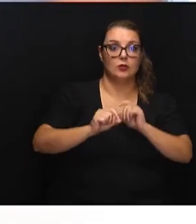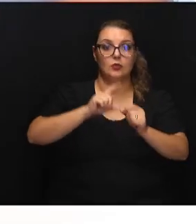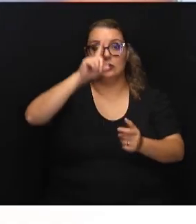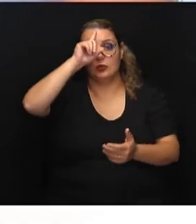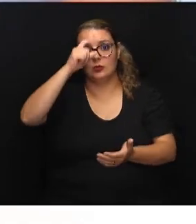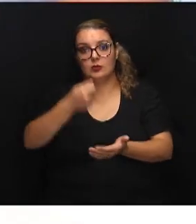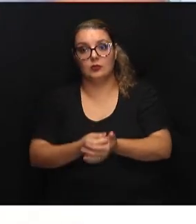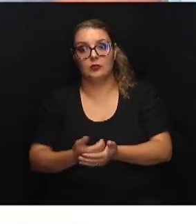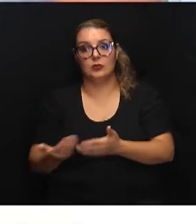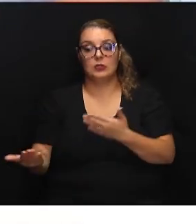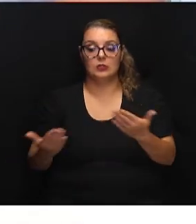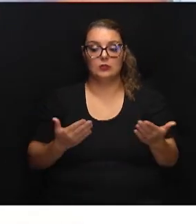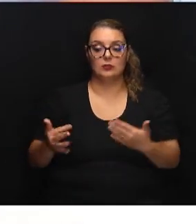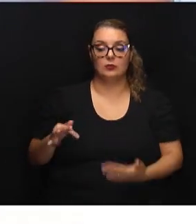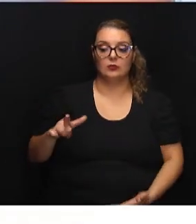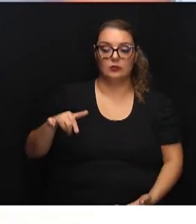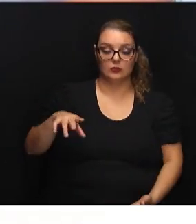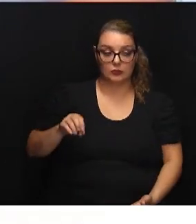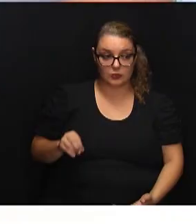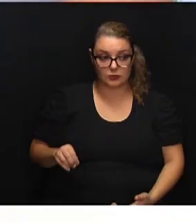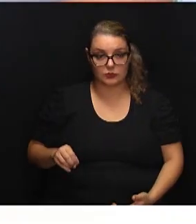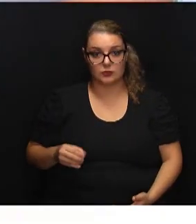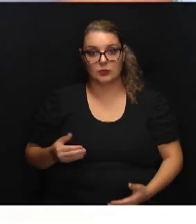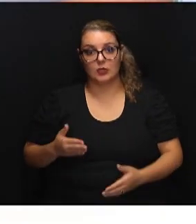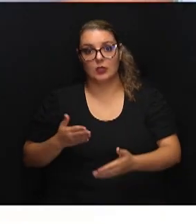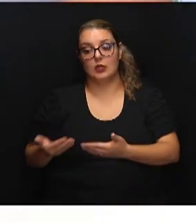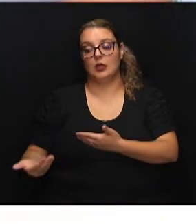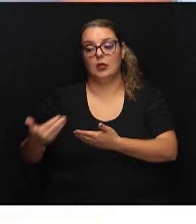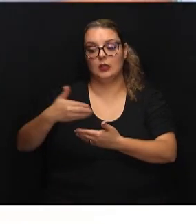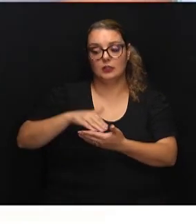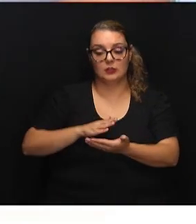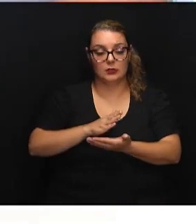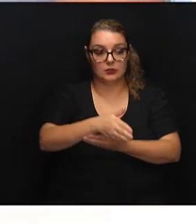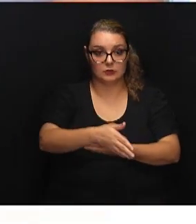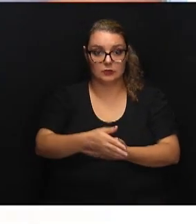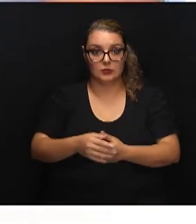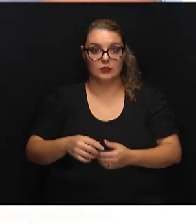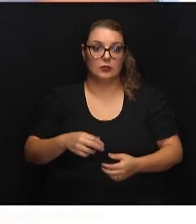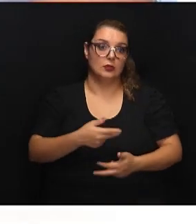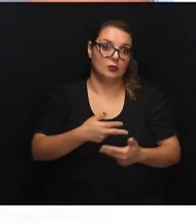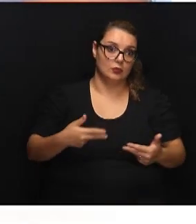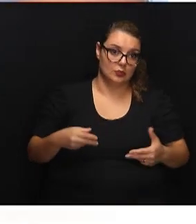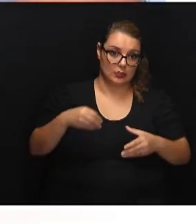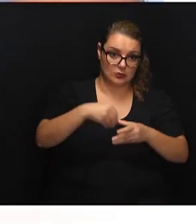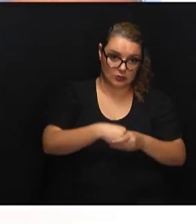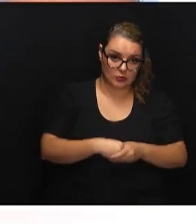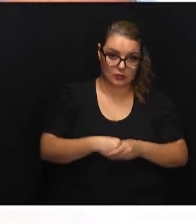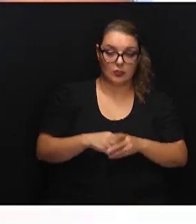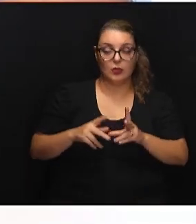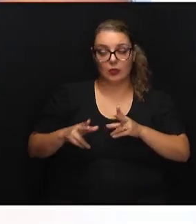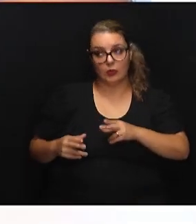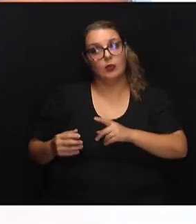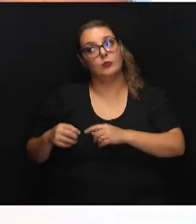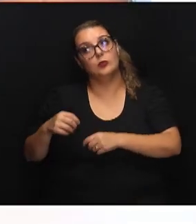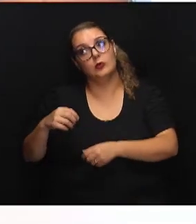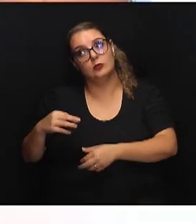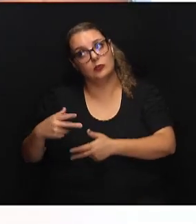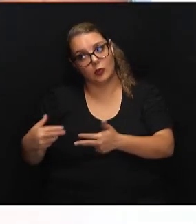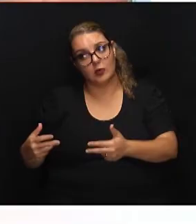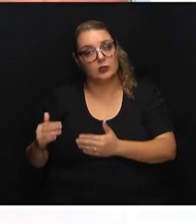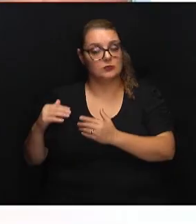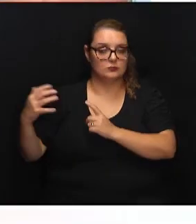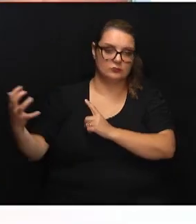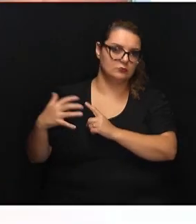dois fluxos, entrada e saída? Tanto fatores internos quanto fatores externos. Então, por que alguém que